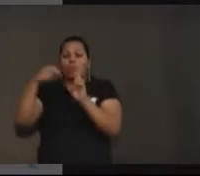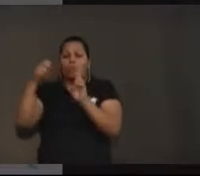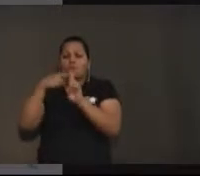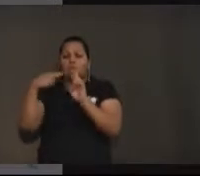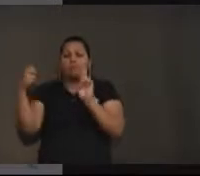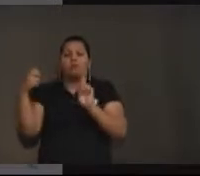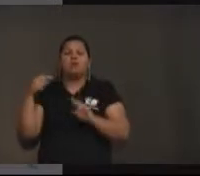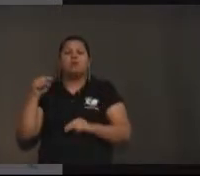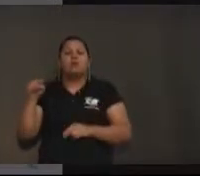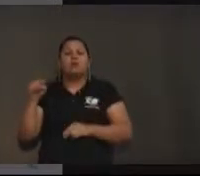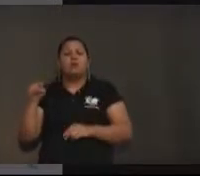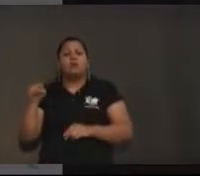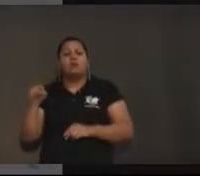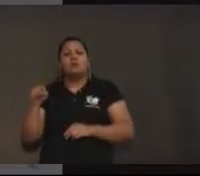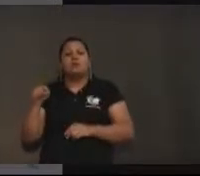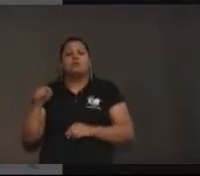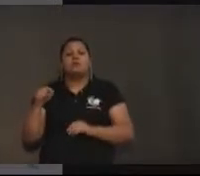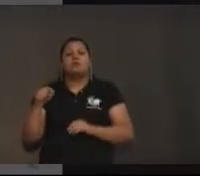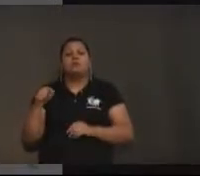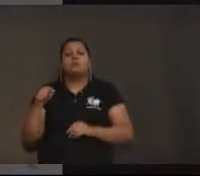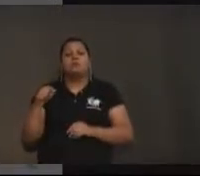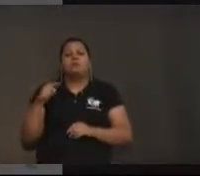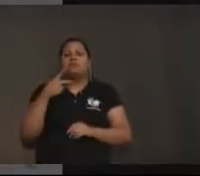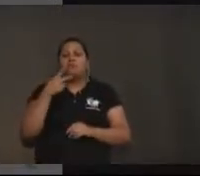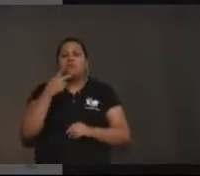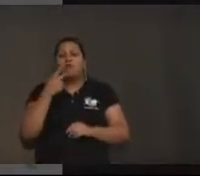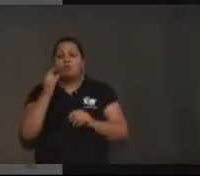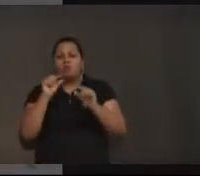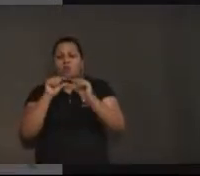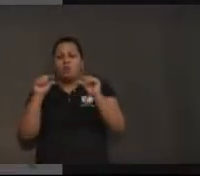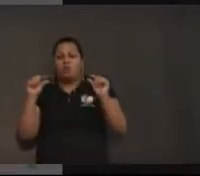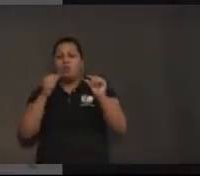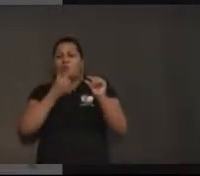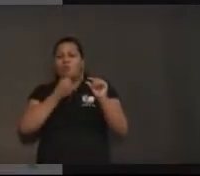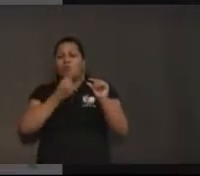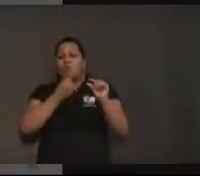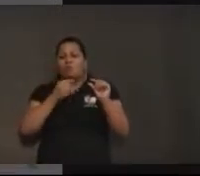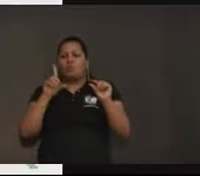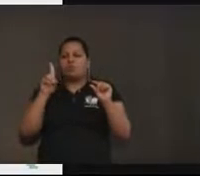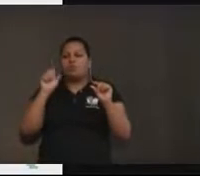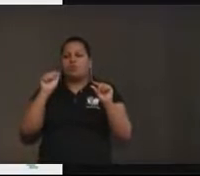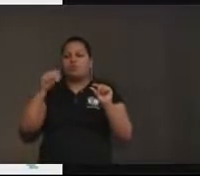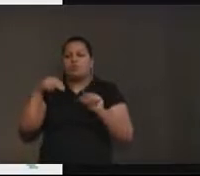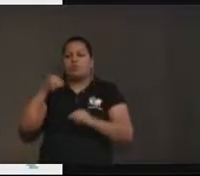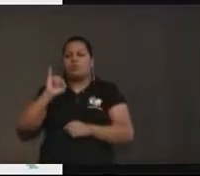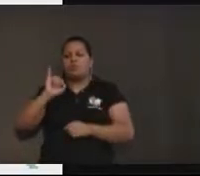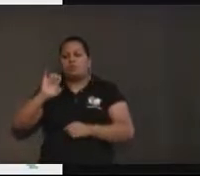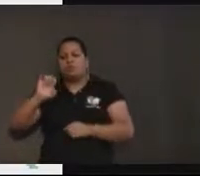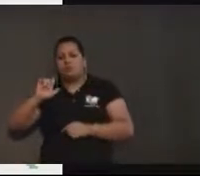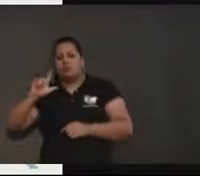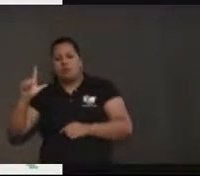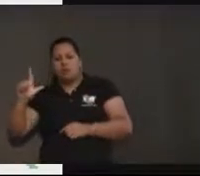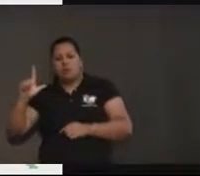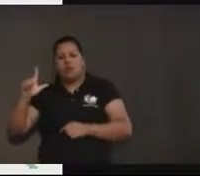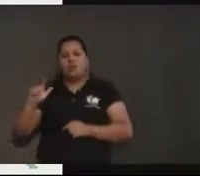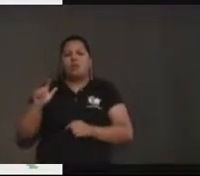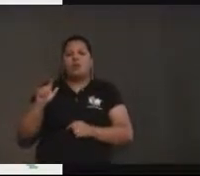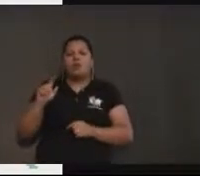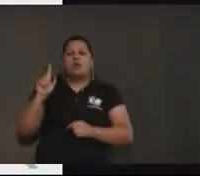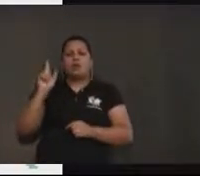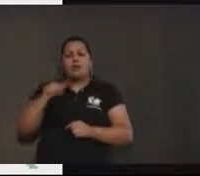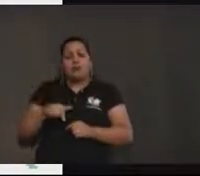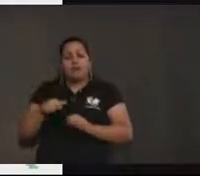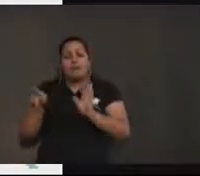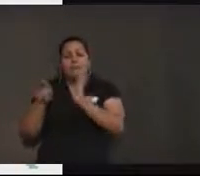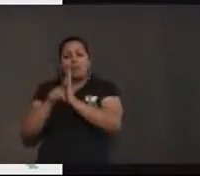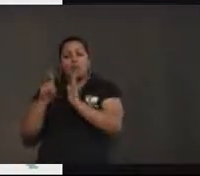porque eu acho bonito esse essa coisa esse rapaz aqui Daniel rama ele era um aluno